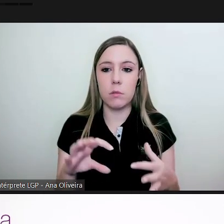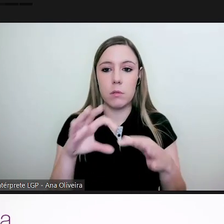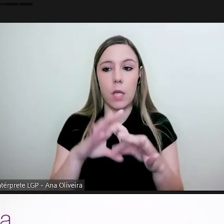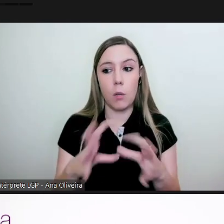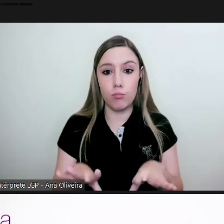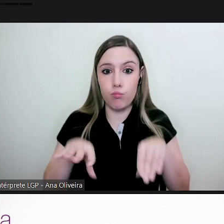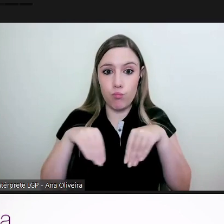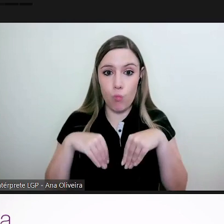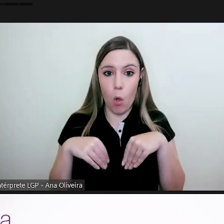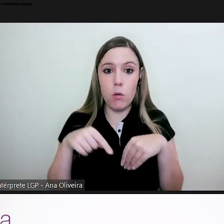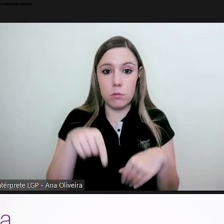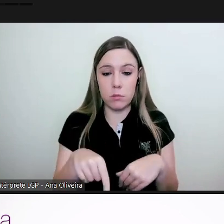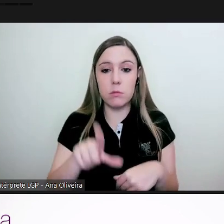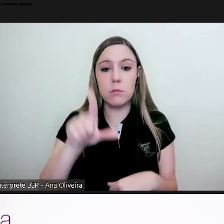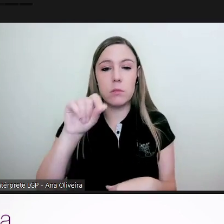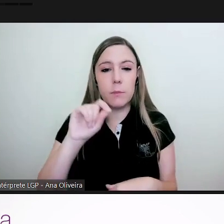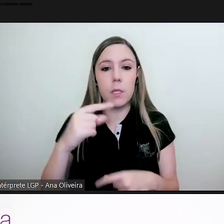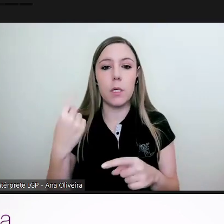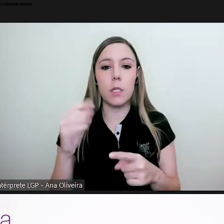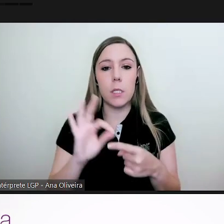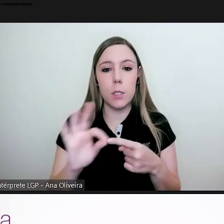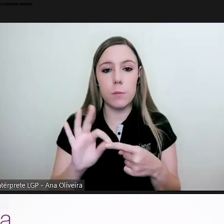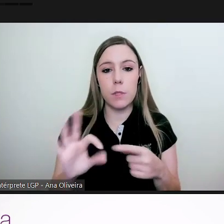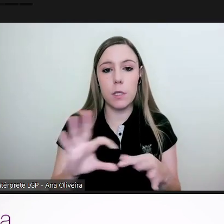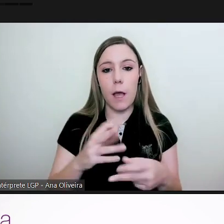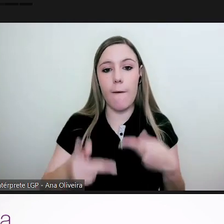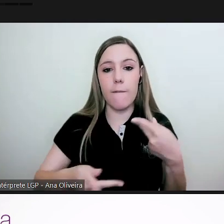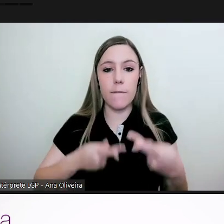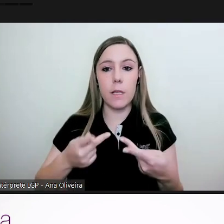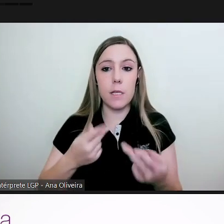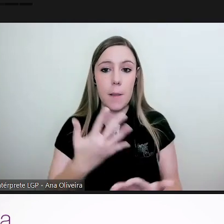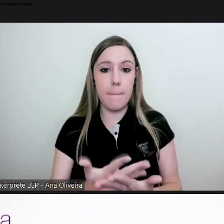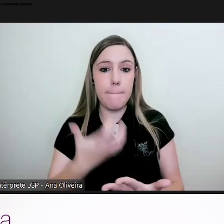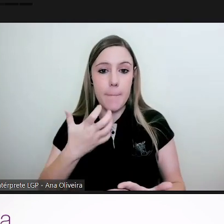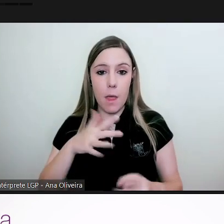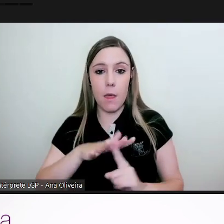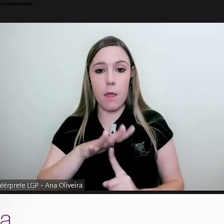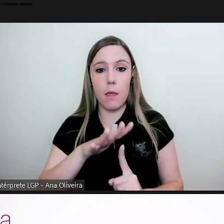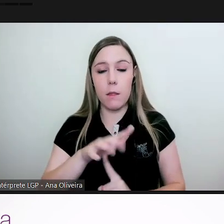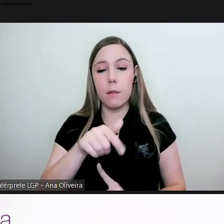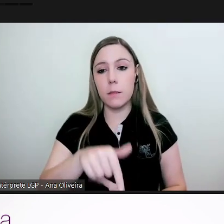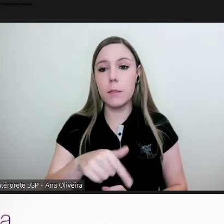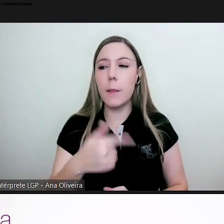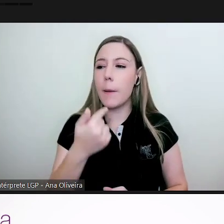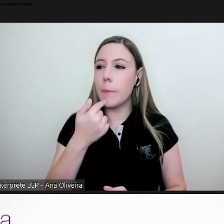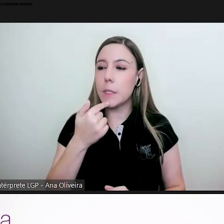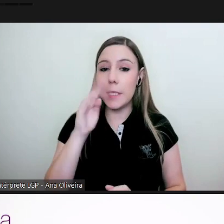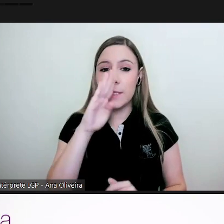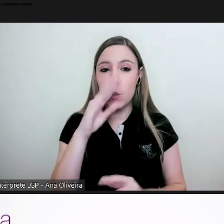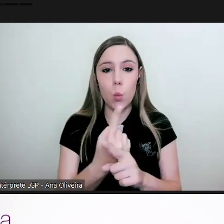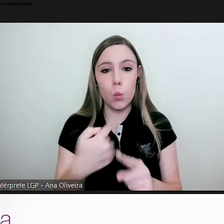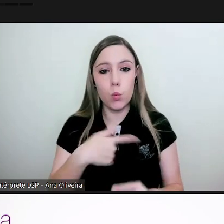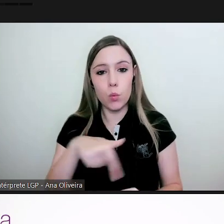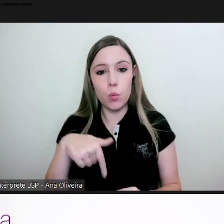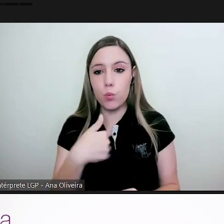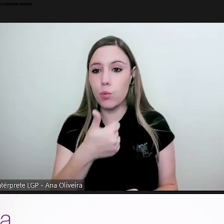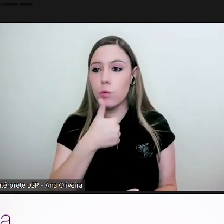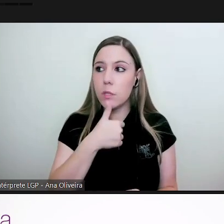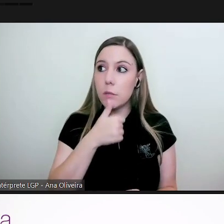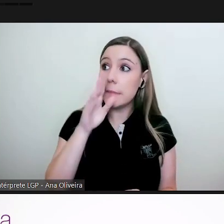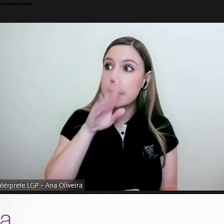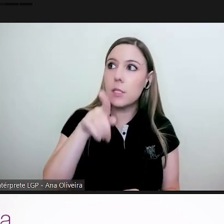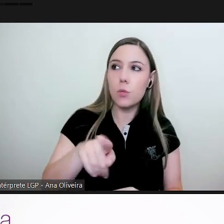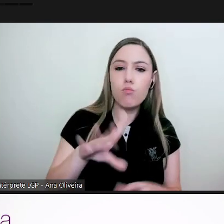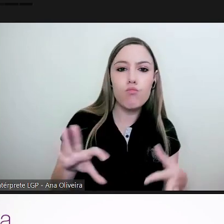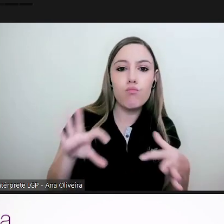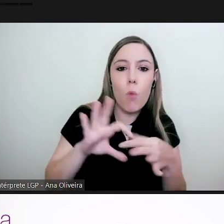adoção e, em particular, com as avaliações de impacto, ou seja, percebermos se aquilo que definimos está ou não de acordo com aquilo